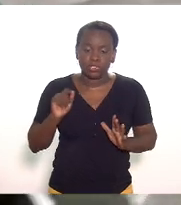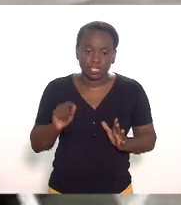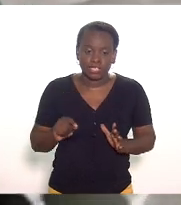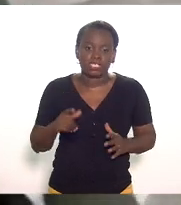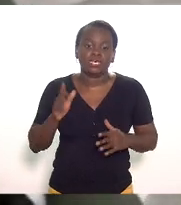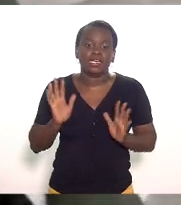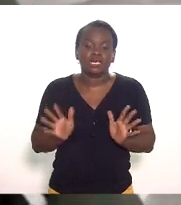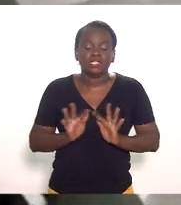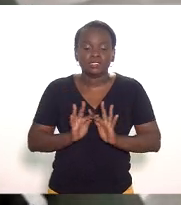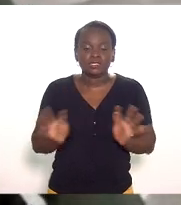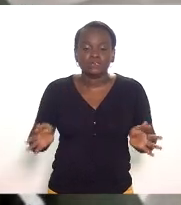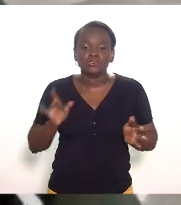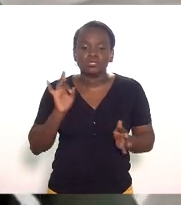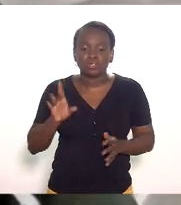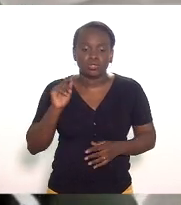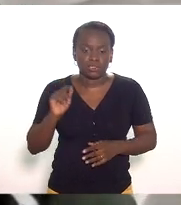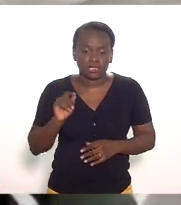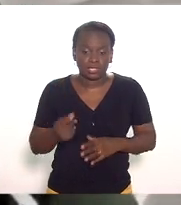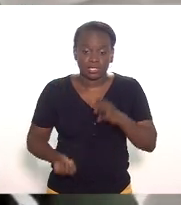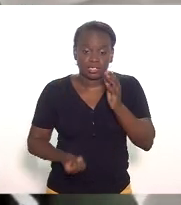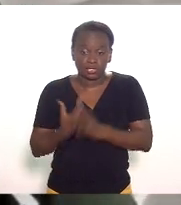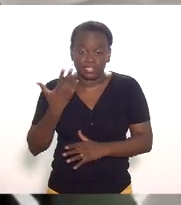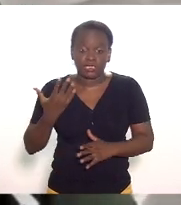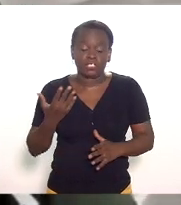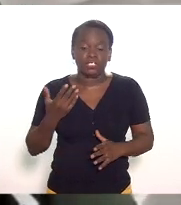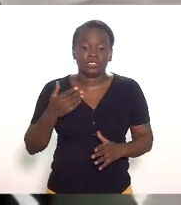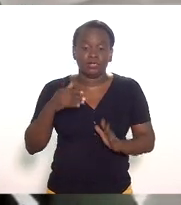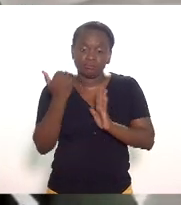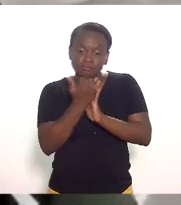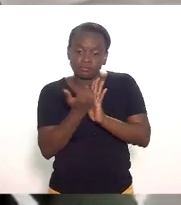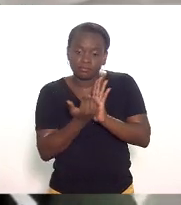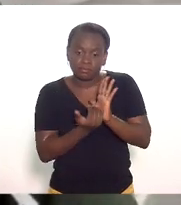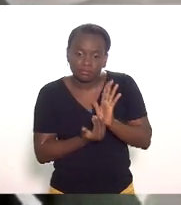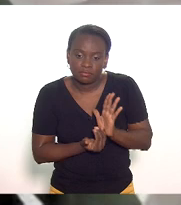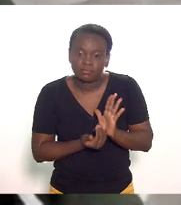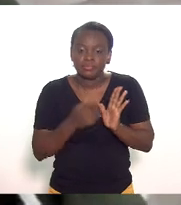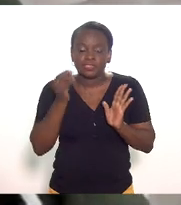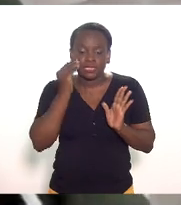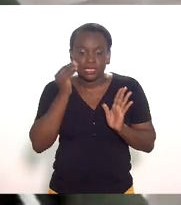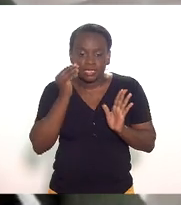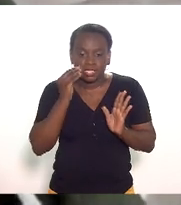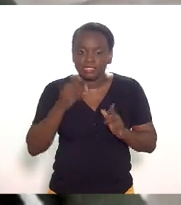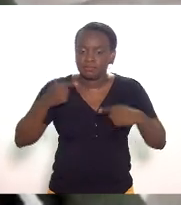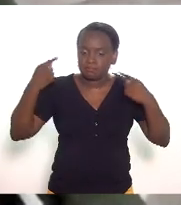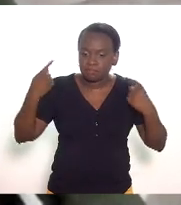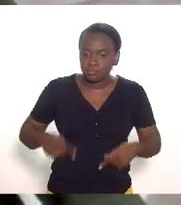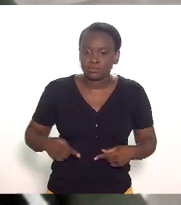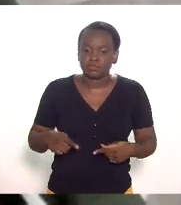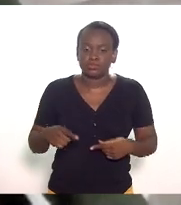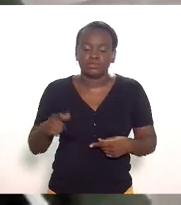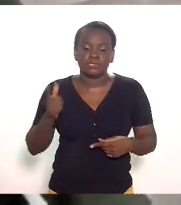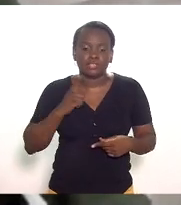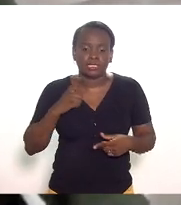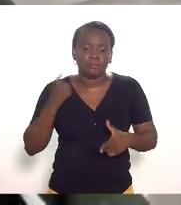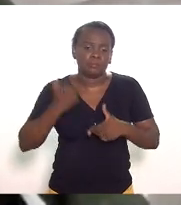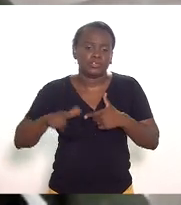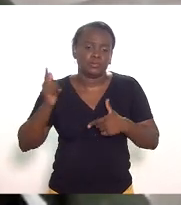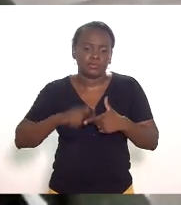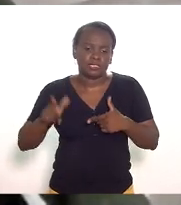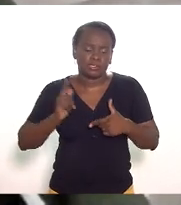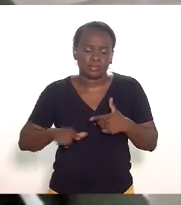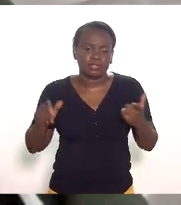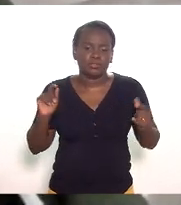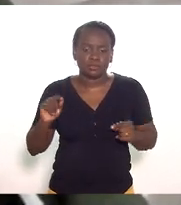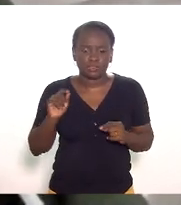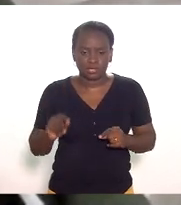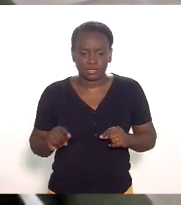foi simplesmente criar um protocolo para tentar enfrentar um grande problema